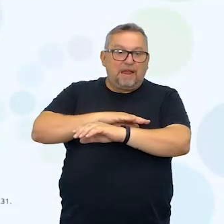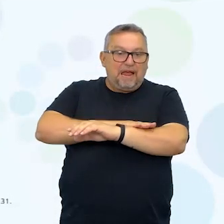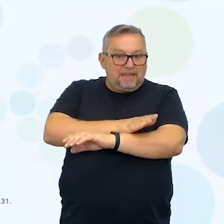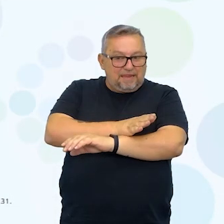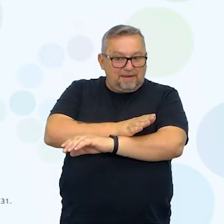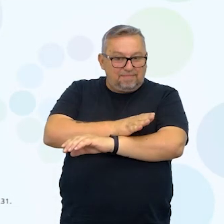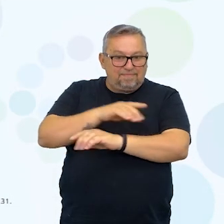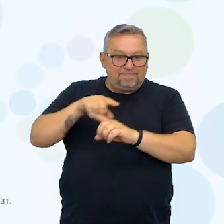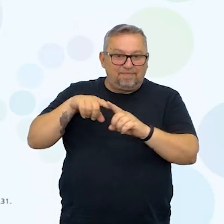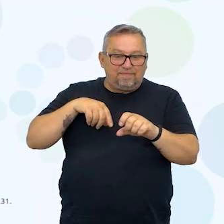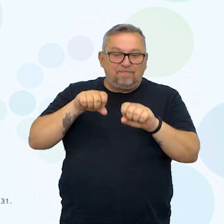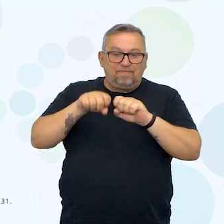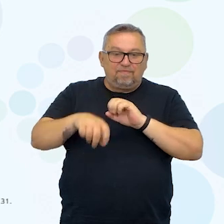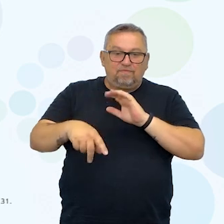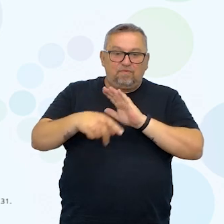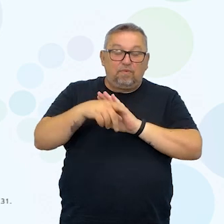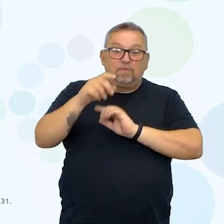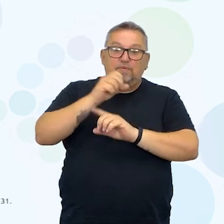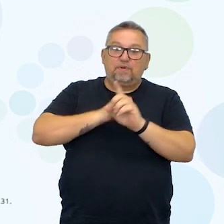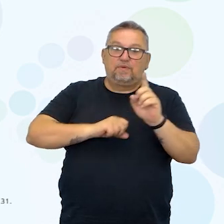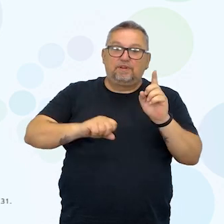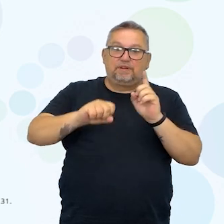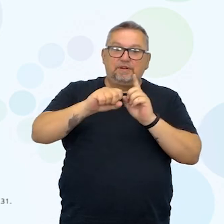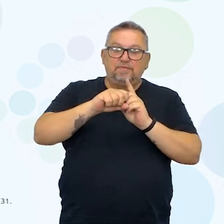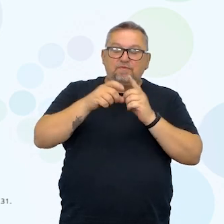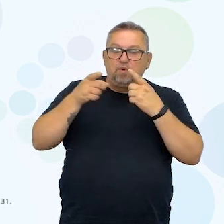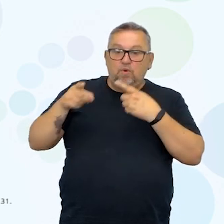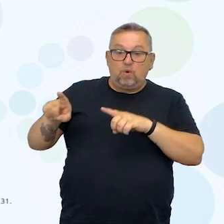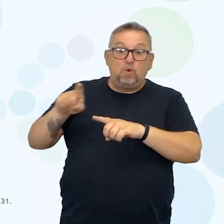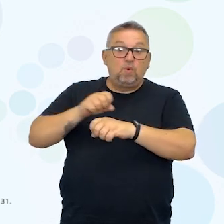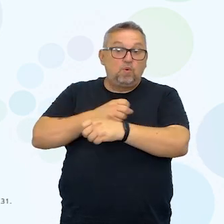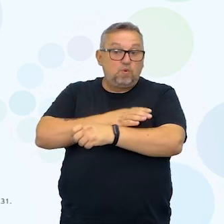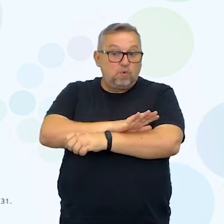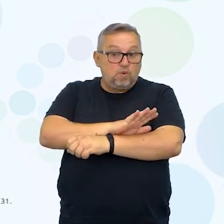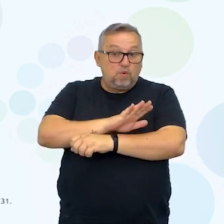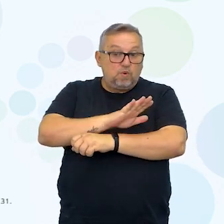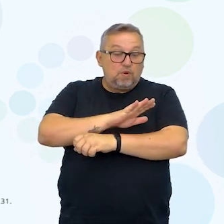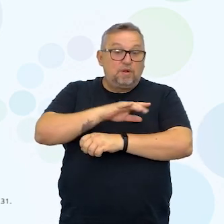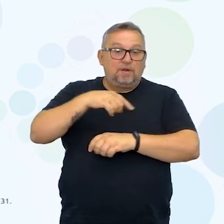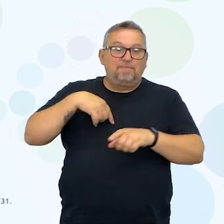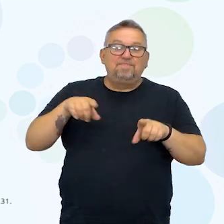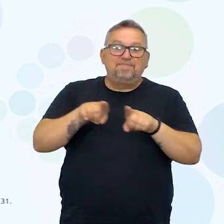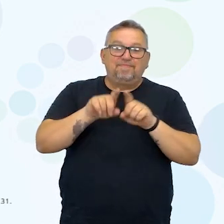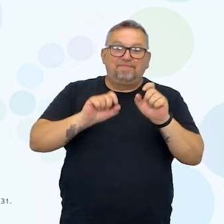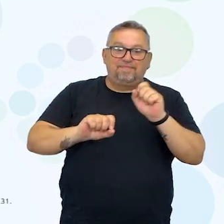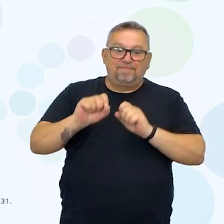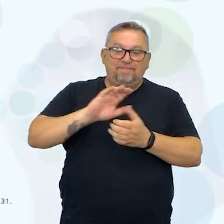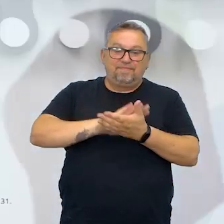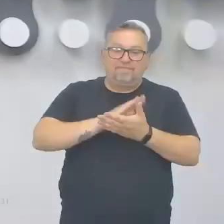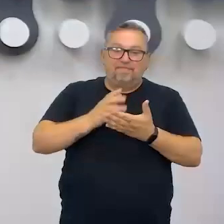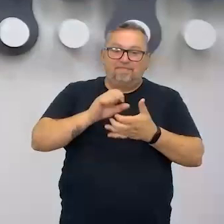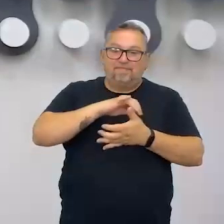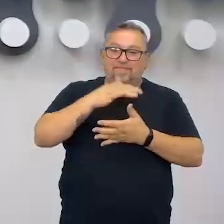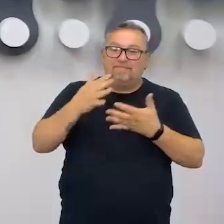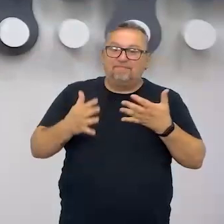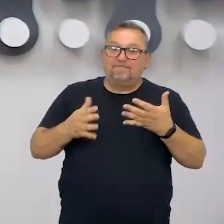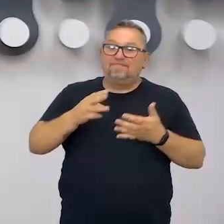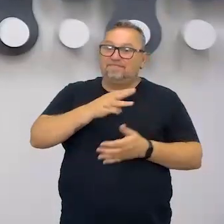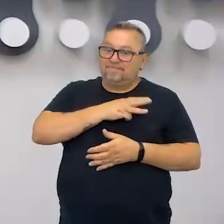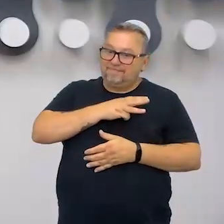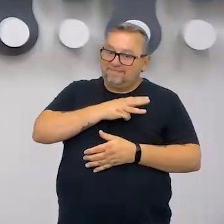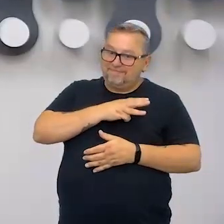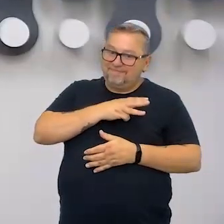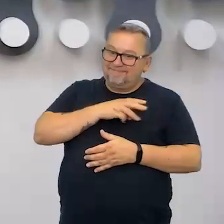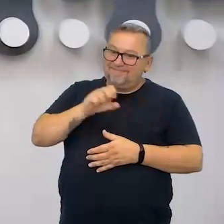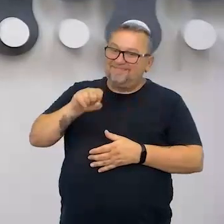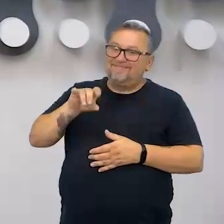formação de uma sociedade antirracista. Comigo aqui está o intérprete de Libras, o Sidney,